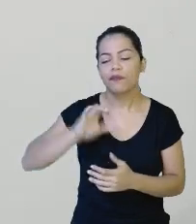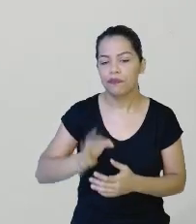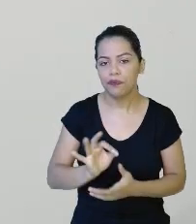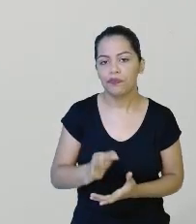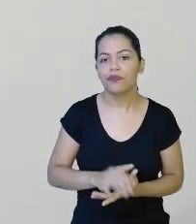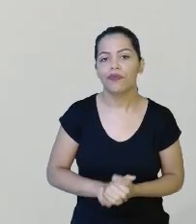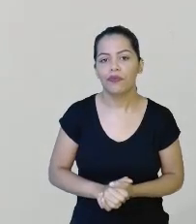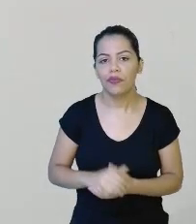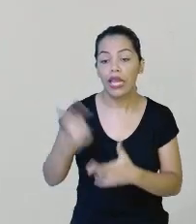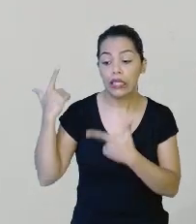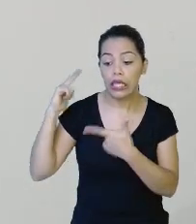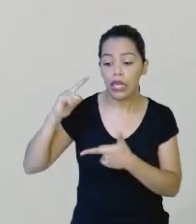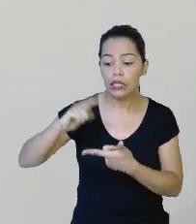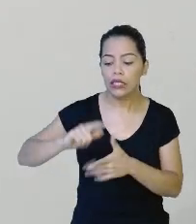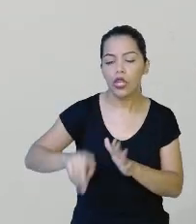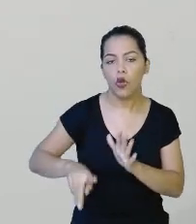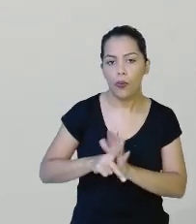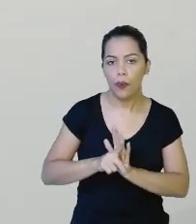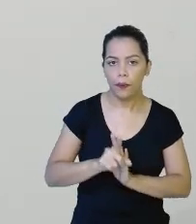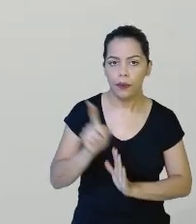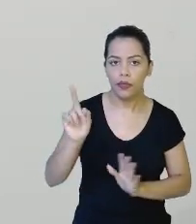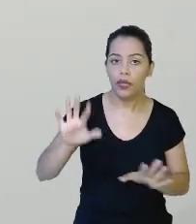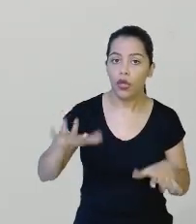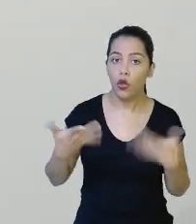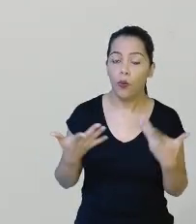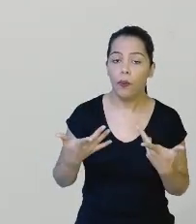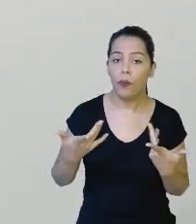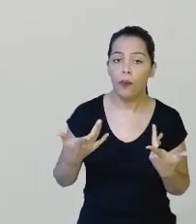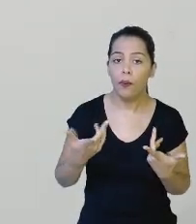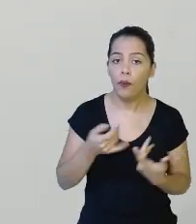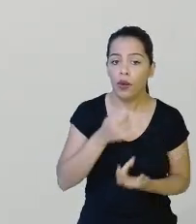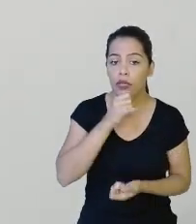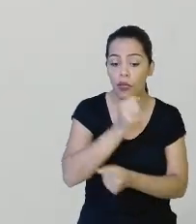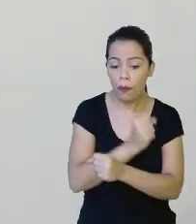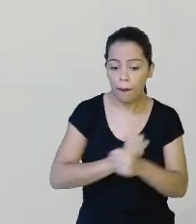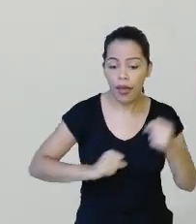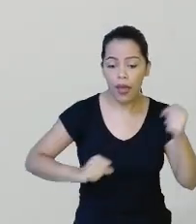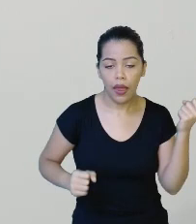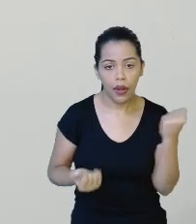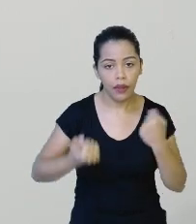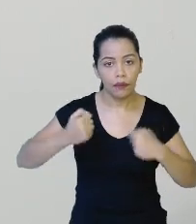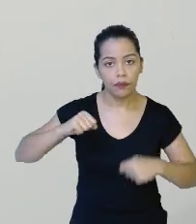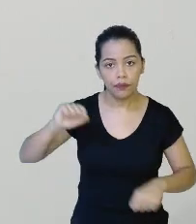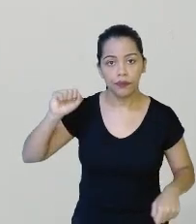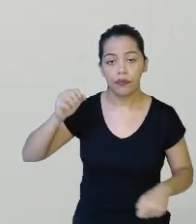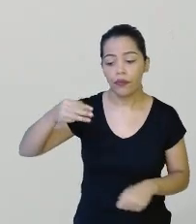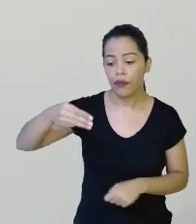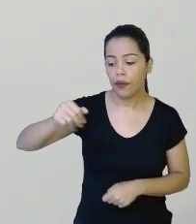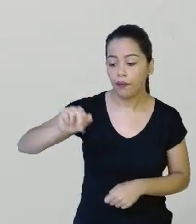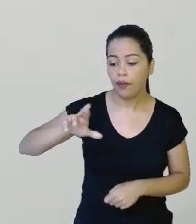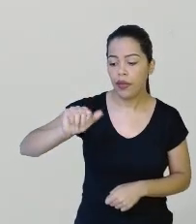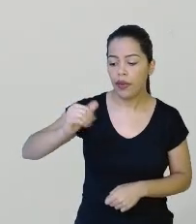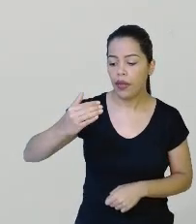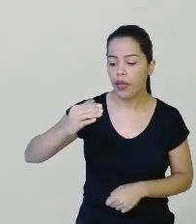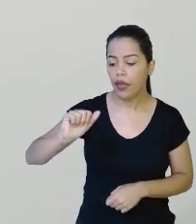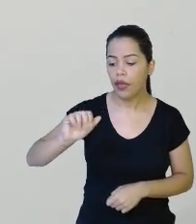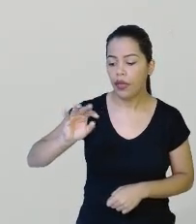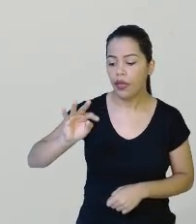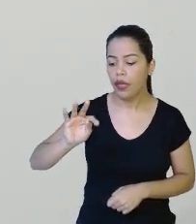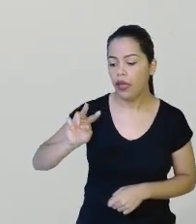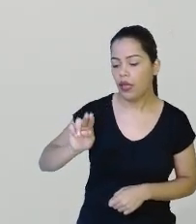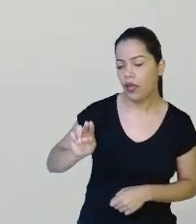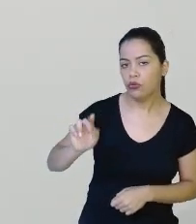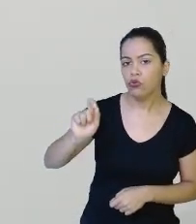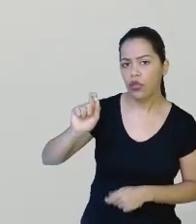africana, como por exemplo o maracatu. O maracatu é bastante conhecido por nós aqui de Pernambuco e aqui nas aulas